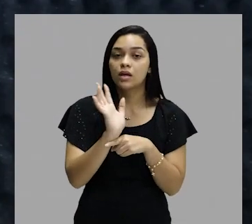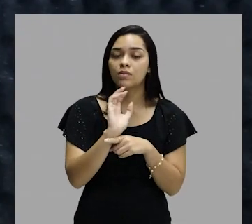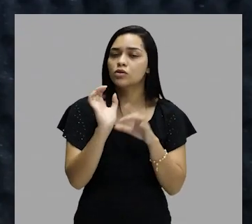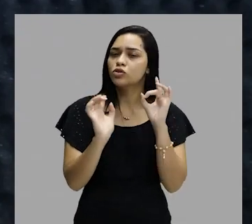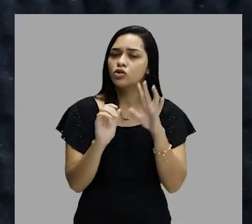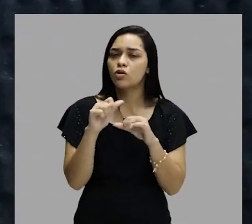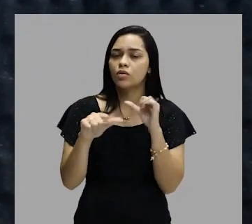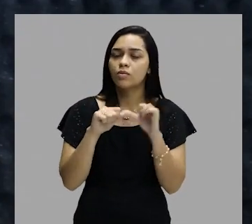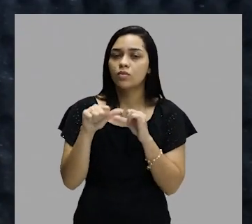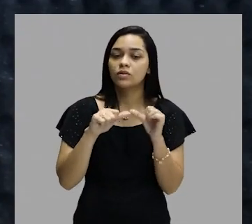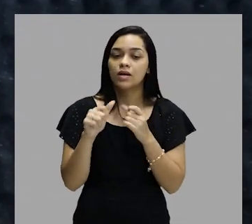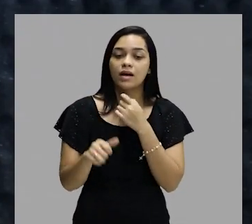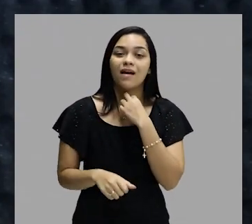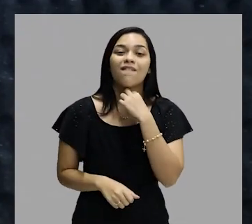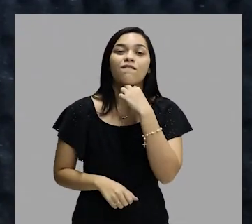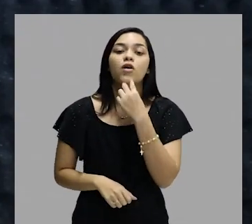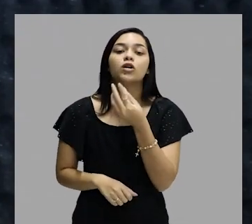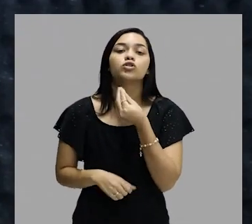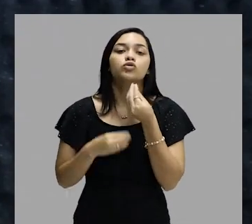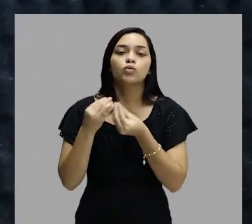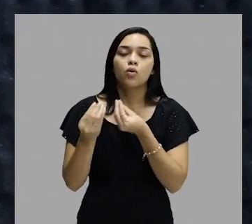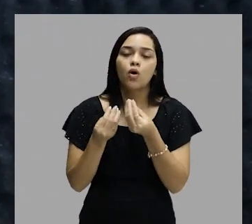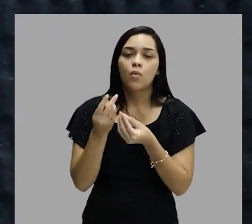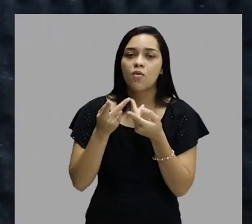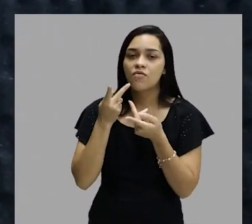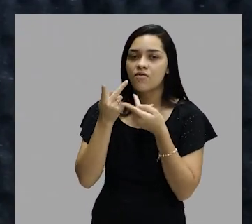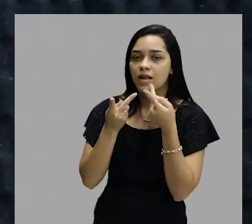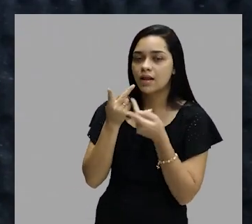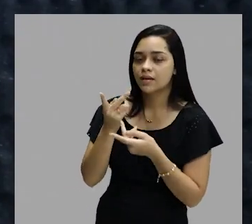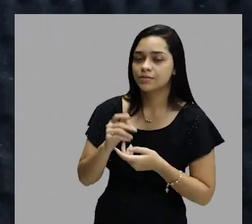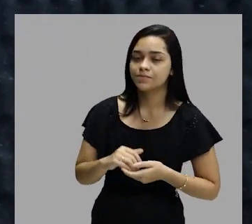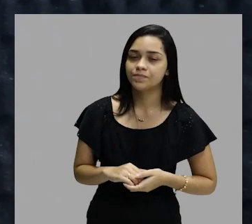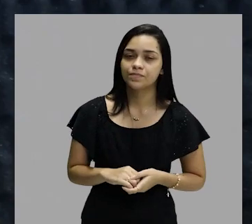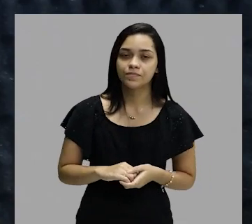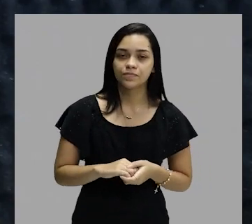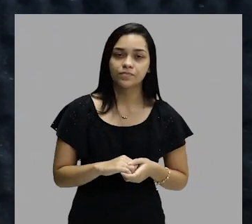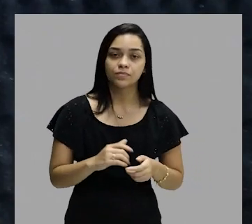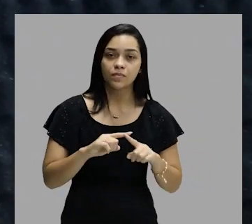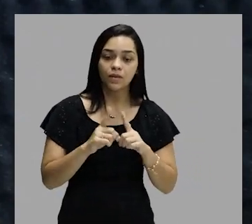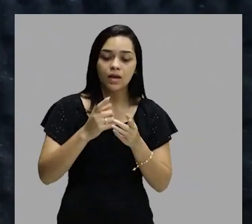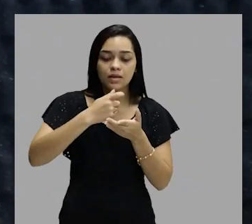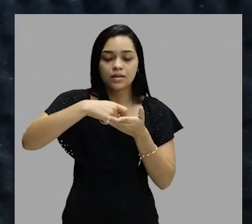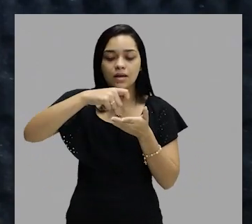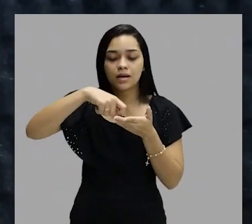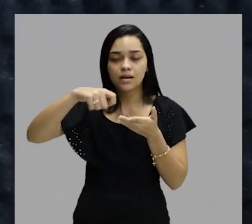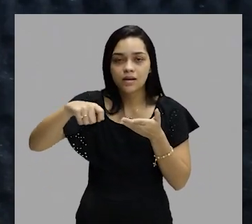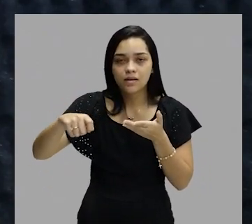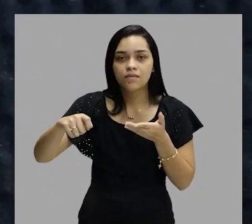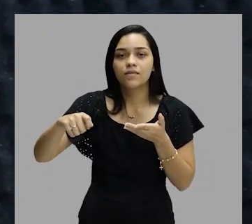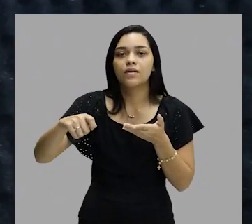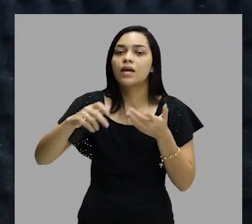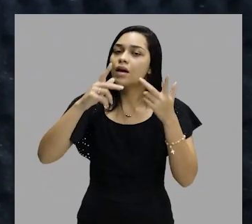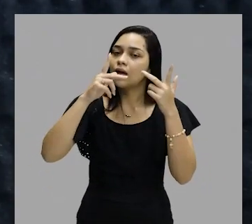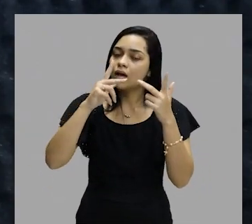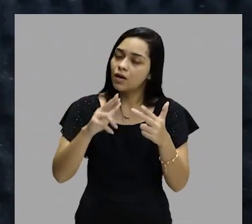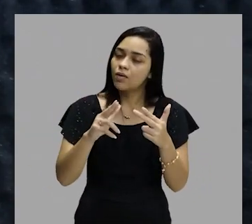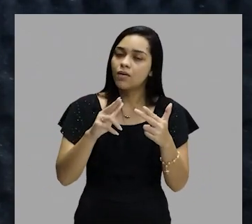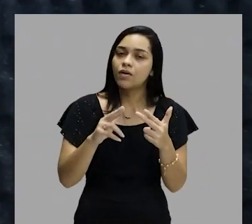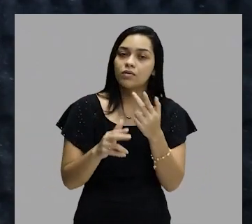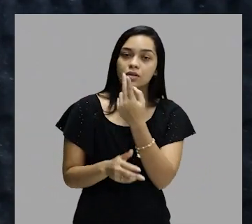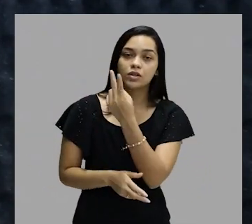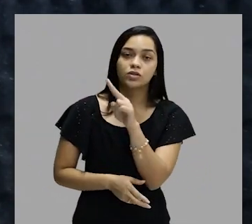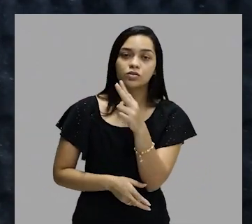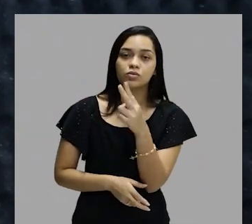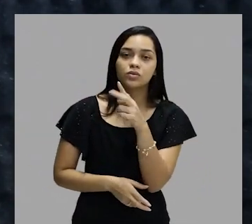português e no inglês. Material, nuclear, cinema. Mas a grafia, a escrita, é a mesma nas